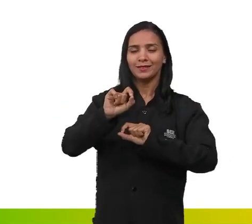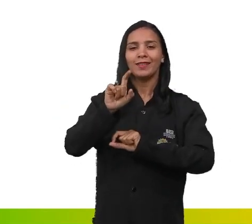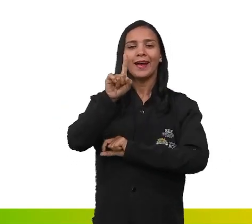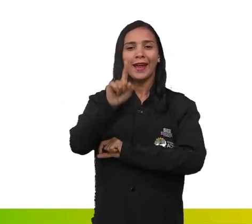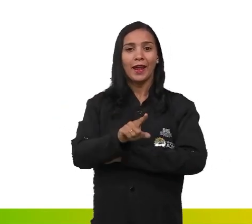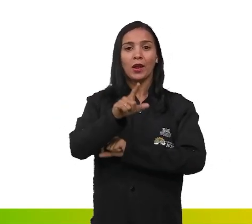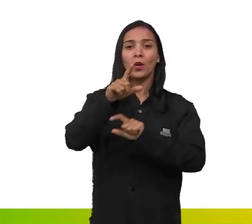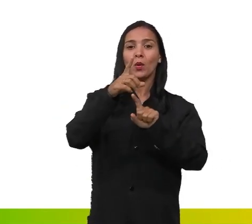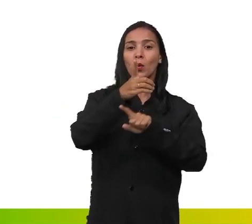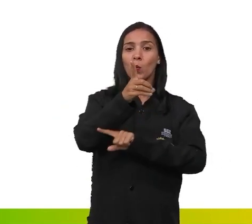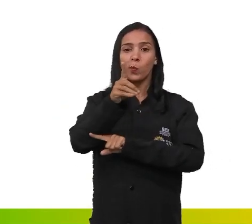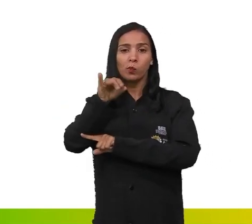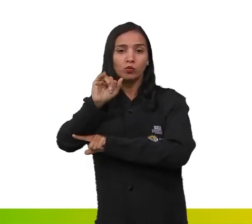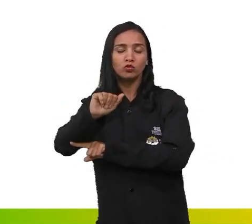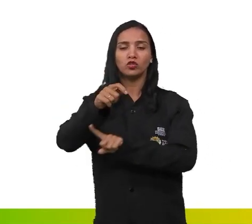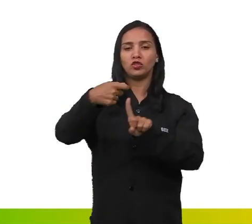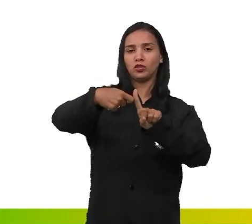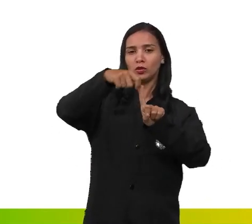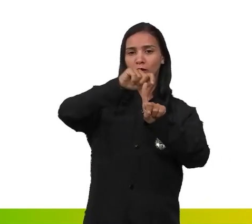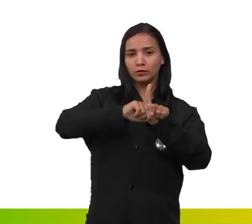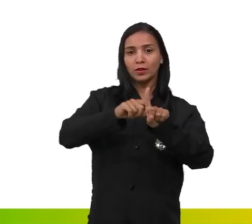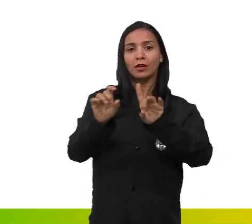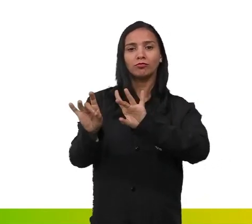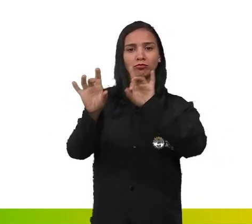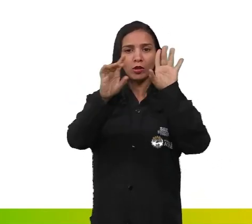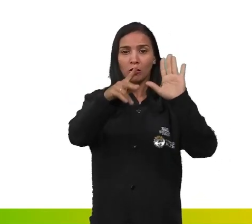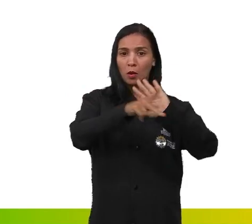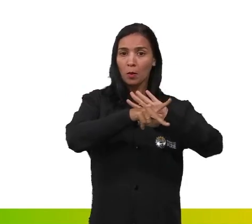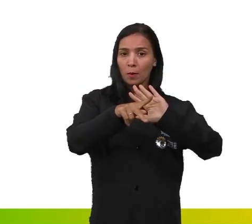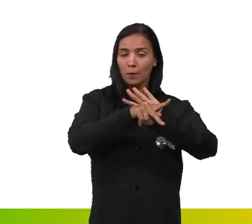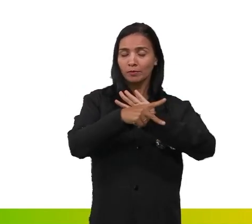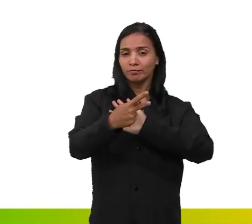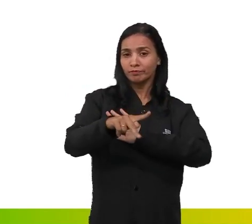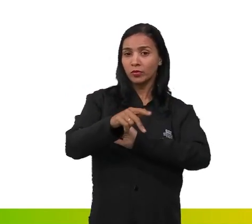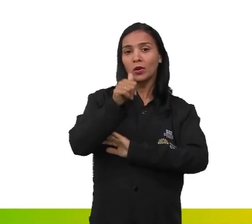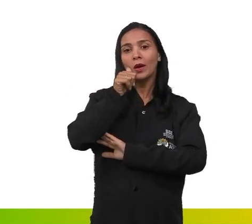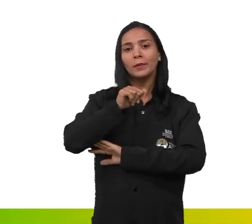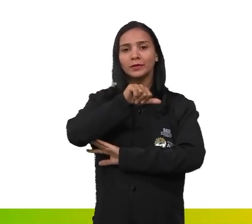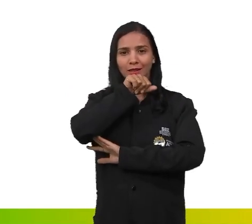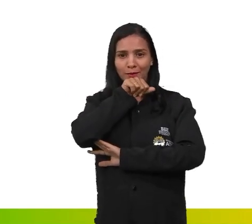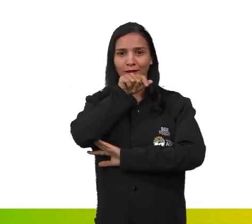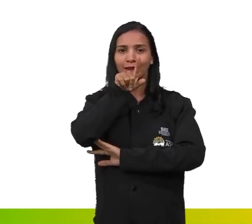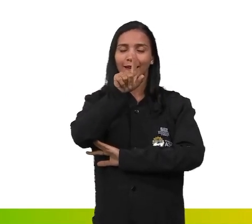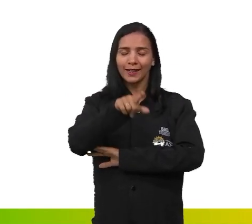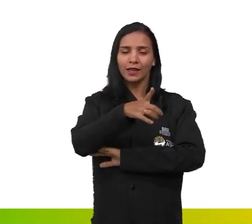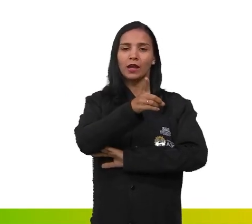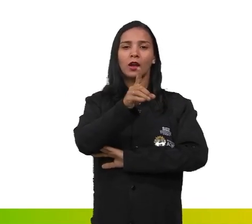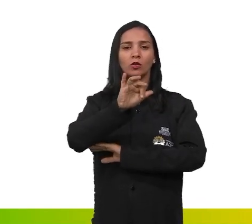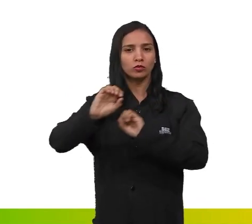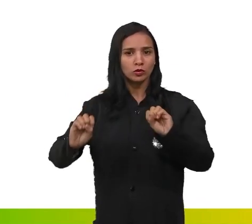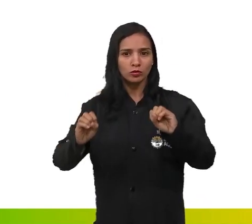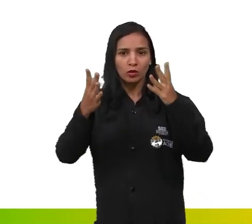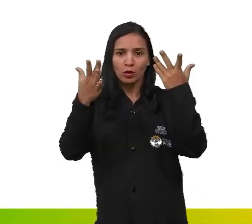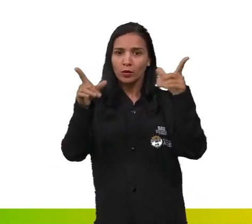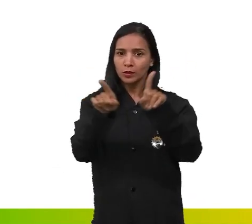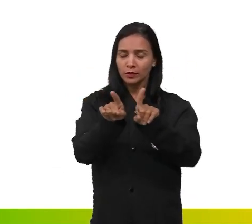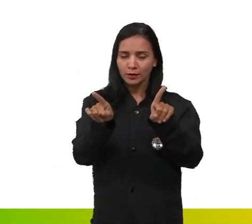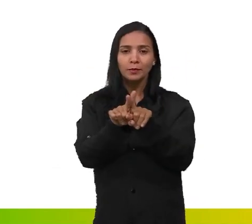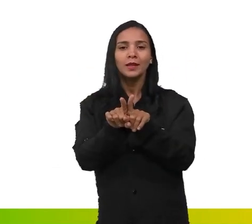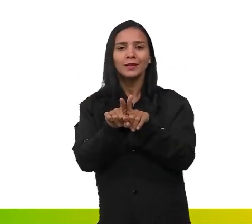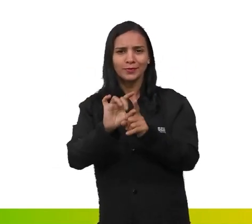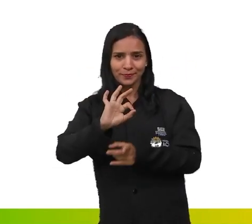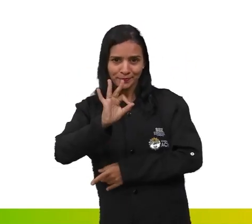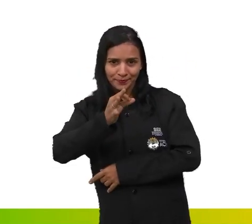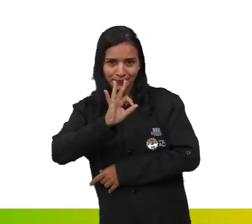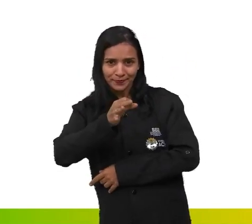uma data específica, mas precisamente uma data comemorativa, certo? Que é o caso aqui do